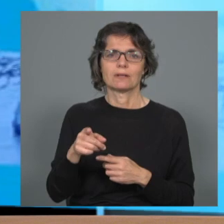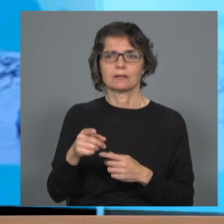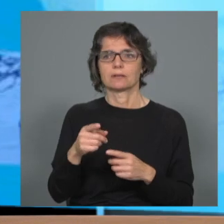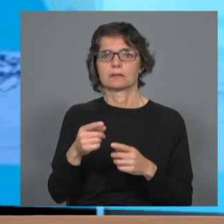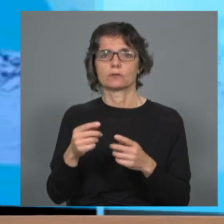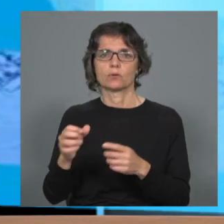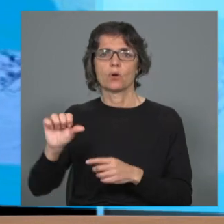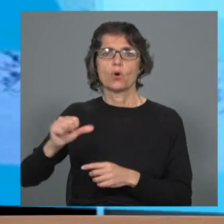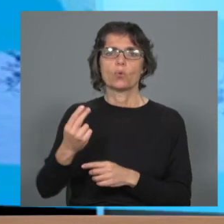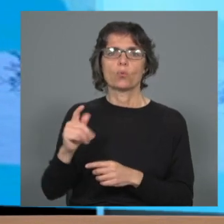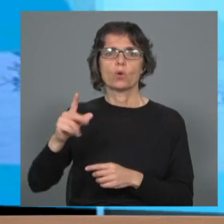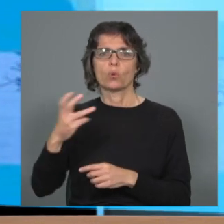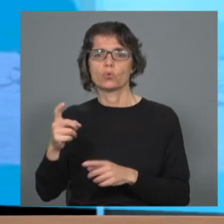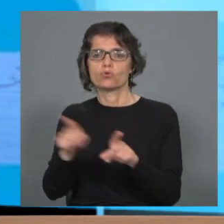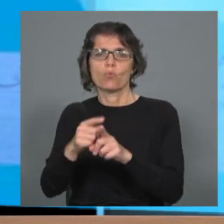Queluz,